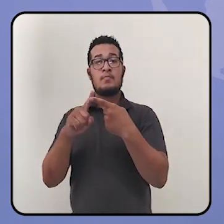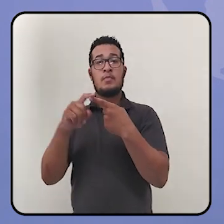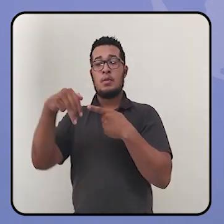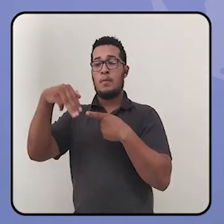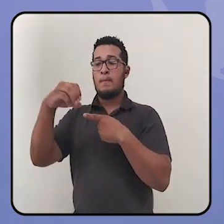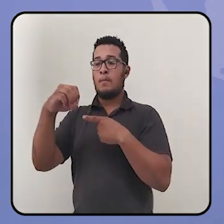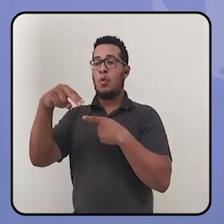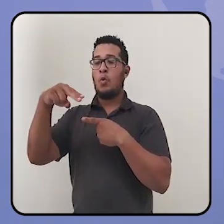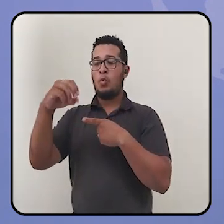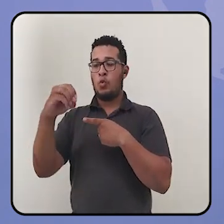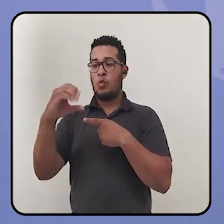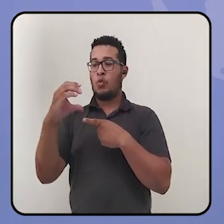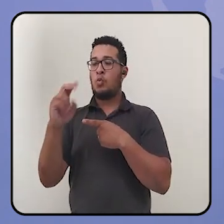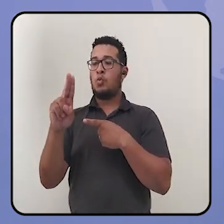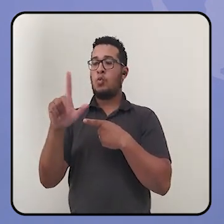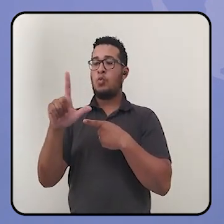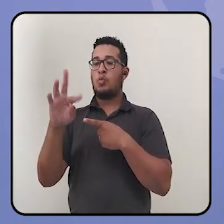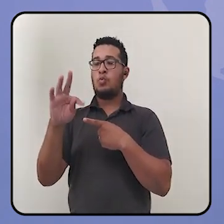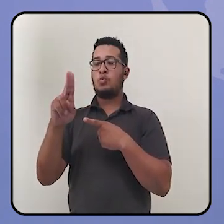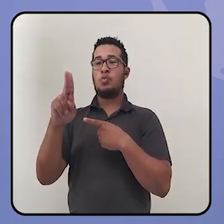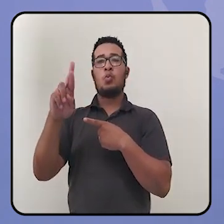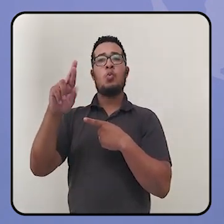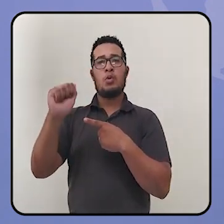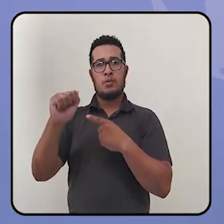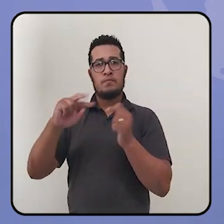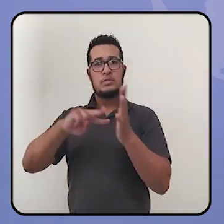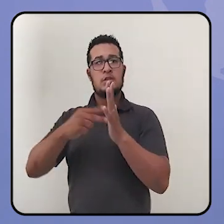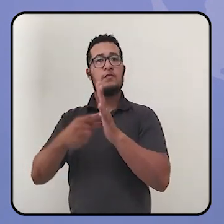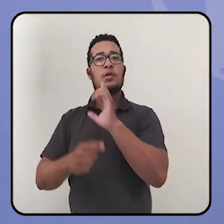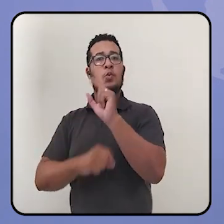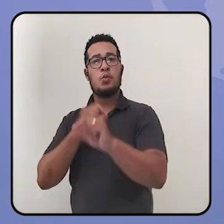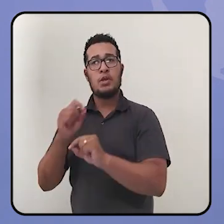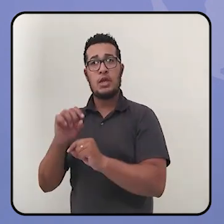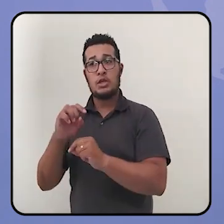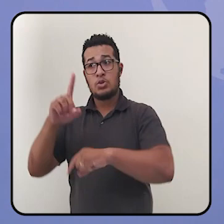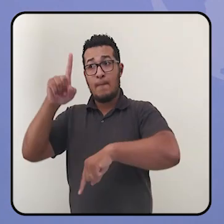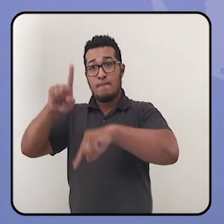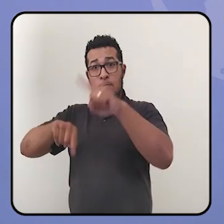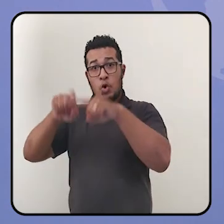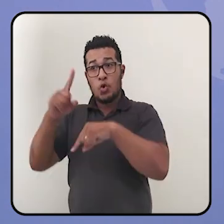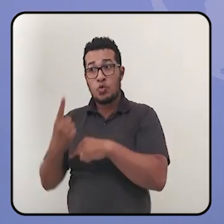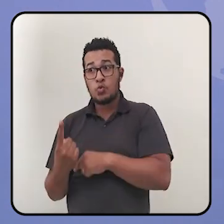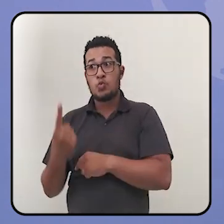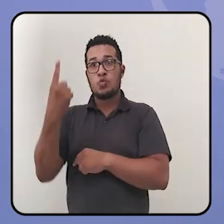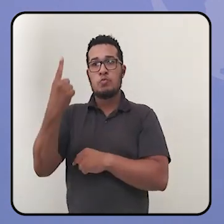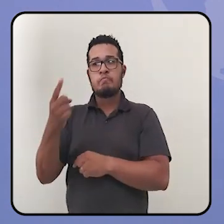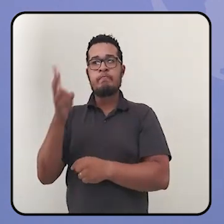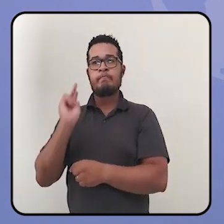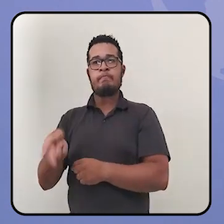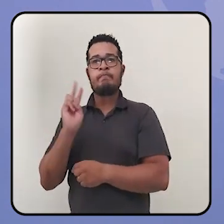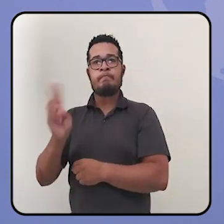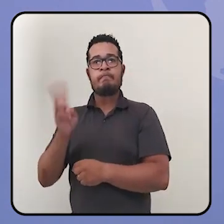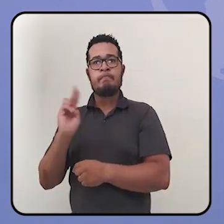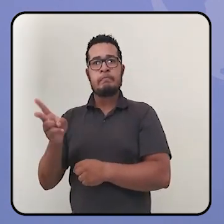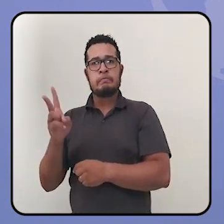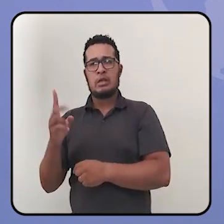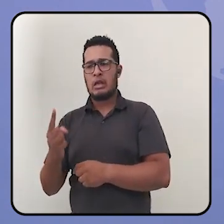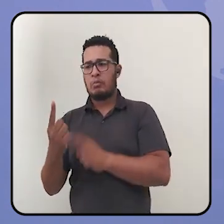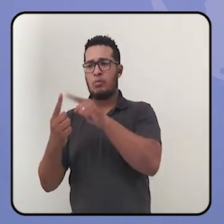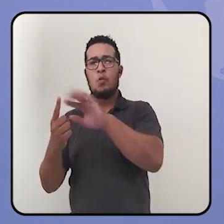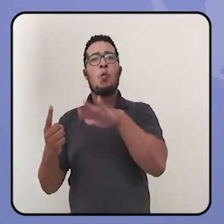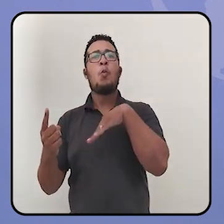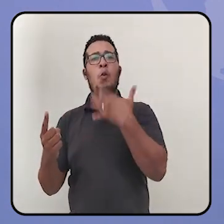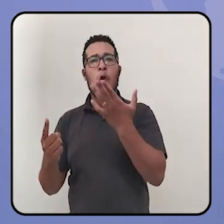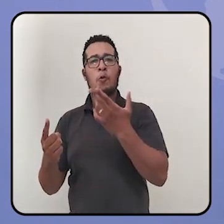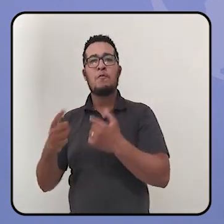nosso estado. Então, essa gruta é uma recomendação que vale a pena você conhecer. Não só esse lugar, como vários outros lugares no